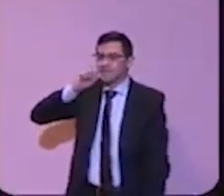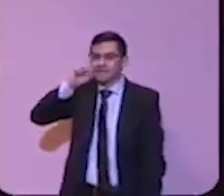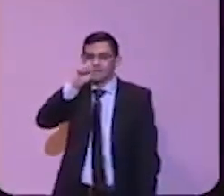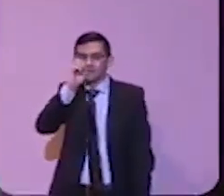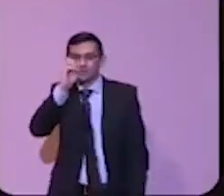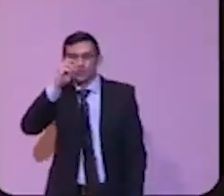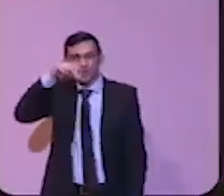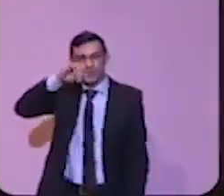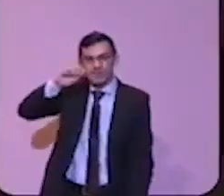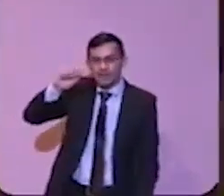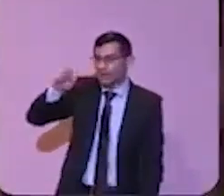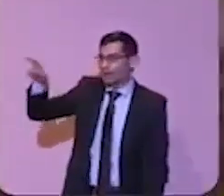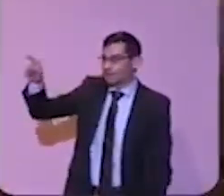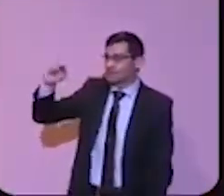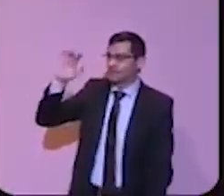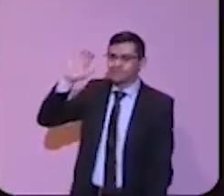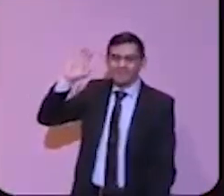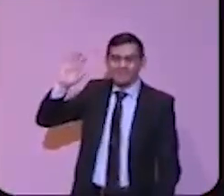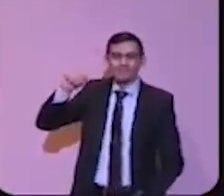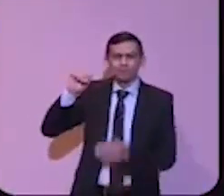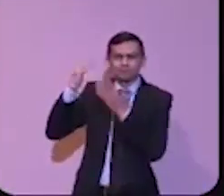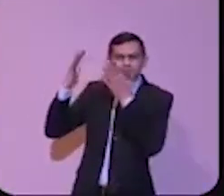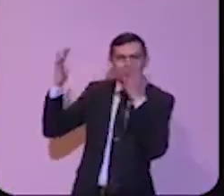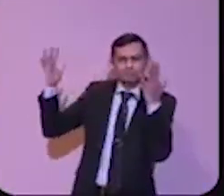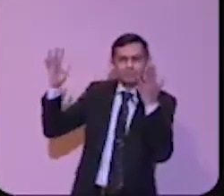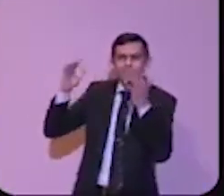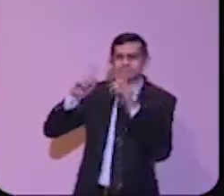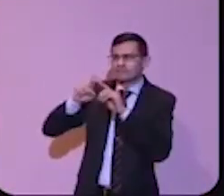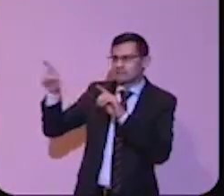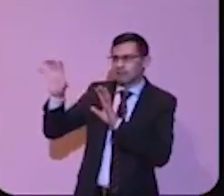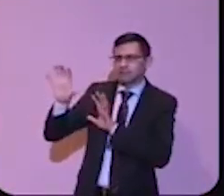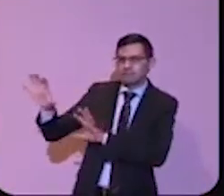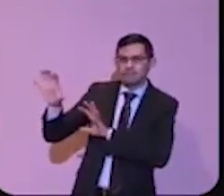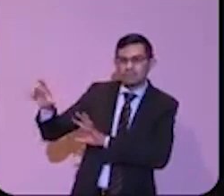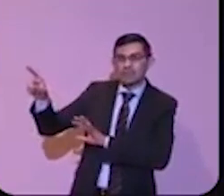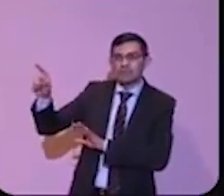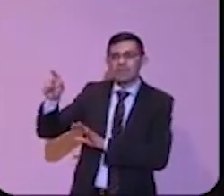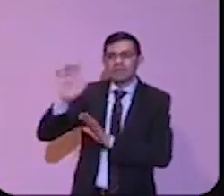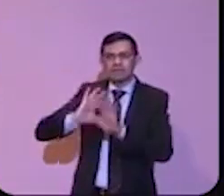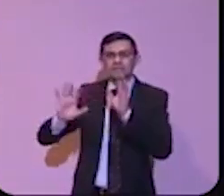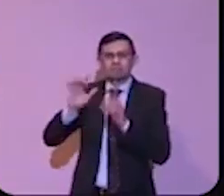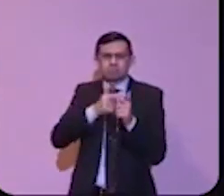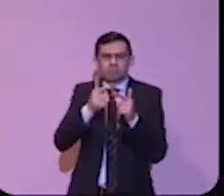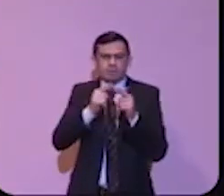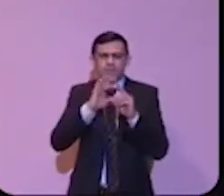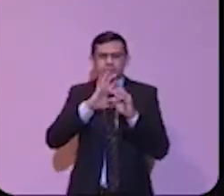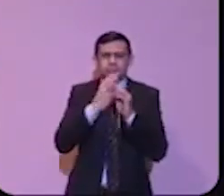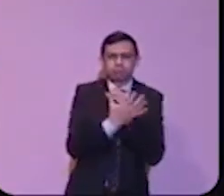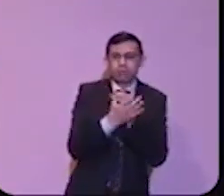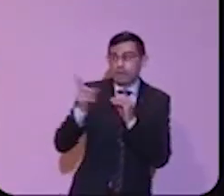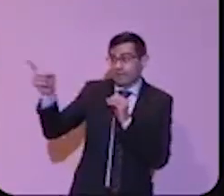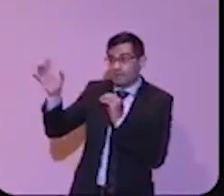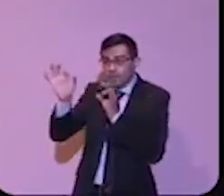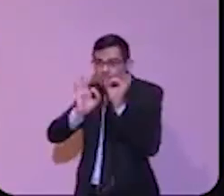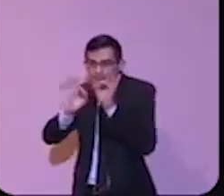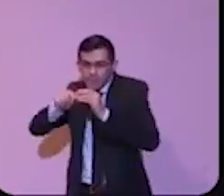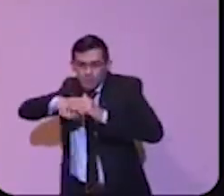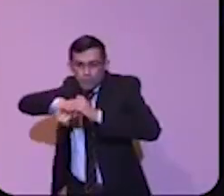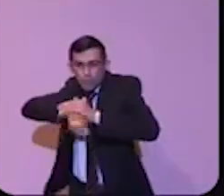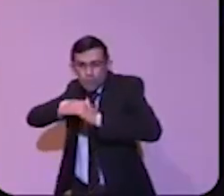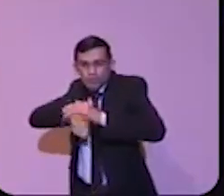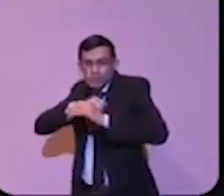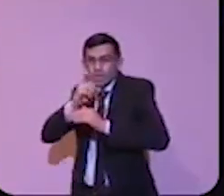já teve aí já foi infectado por essa enfermidade, é que prepara com